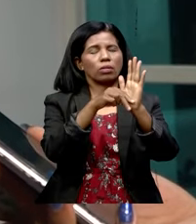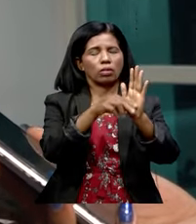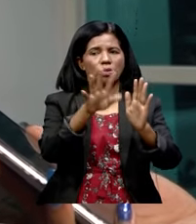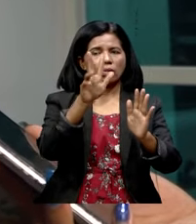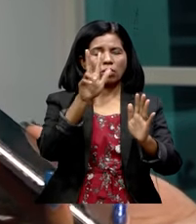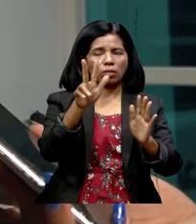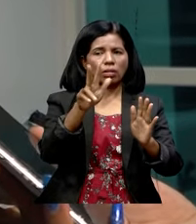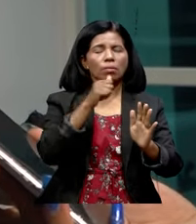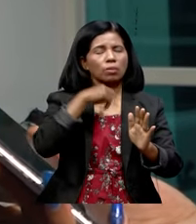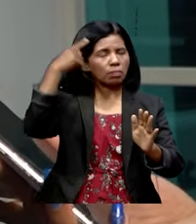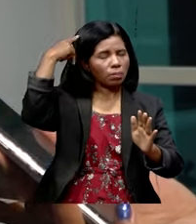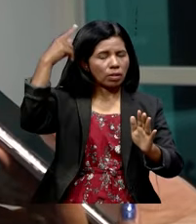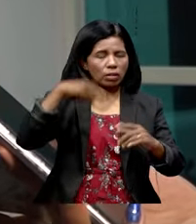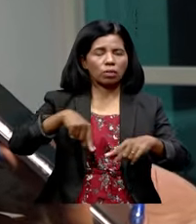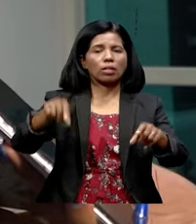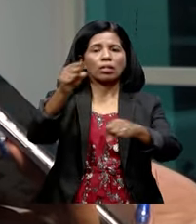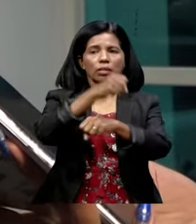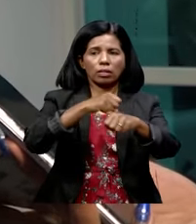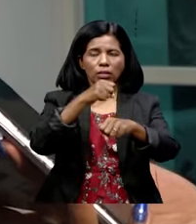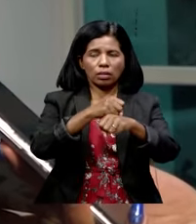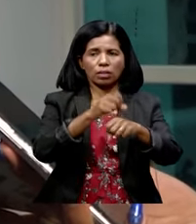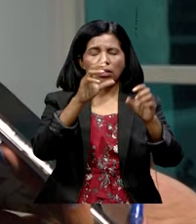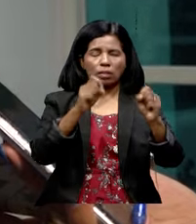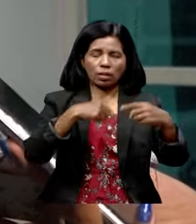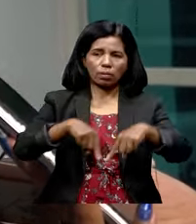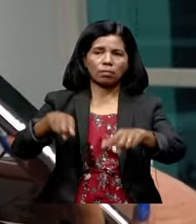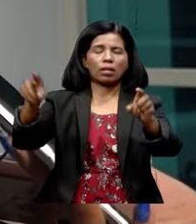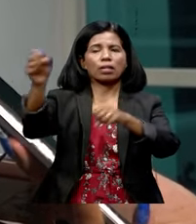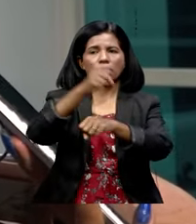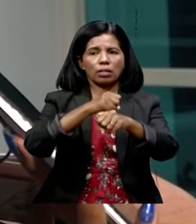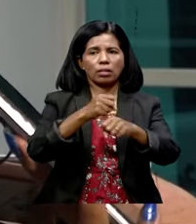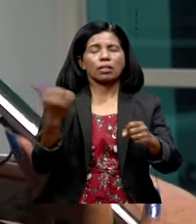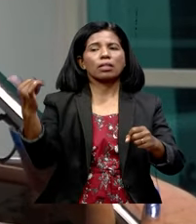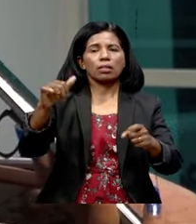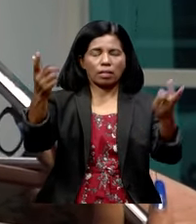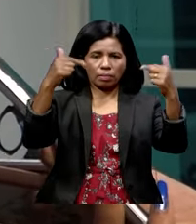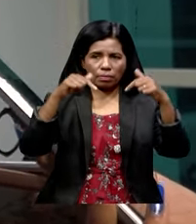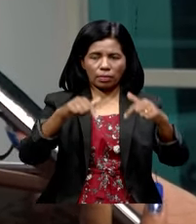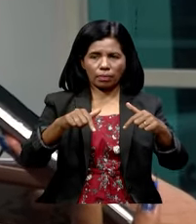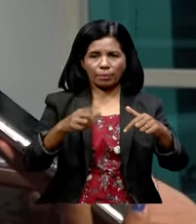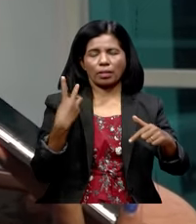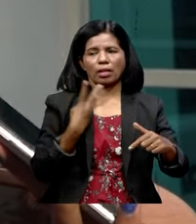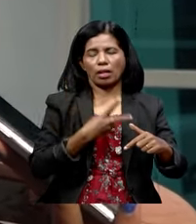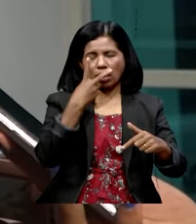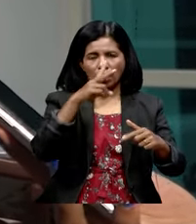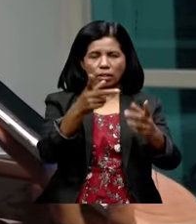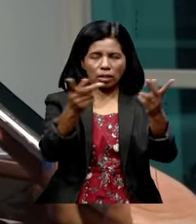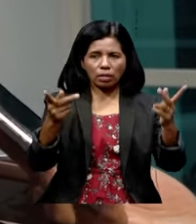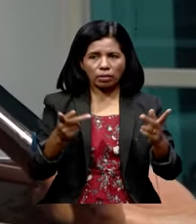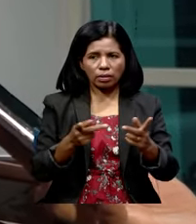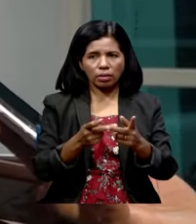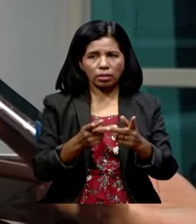amo papa tuto e Singapura cargo né tem que sair na Bahia, Singapura. Não vou dizer mais, se a área tem condições,